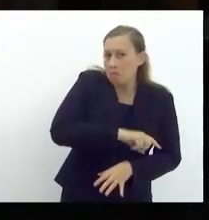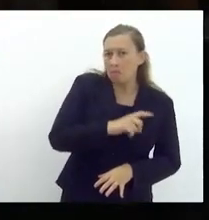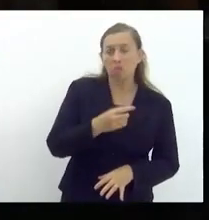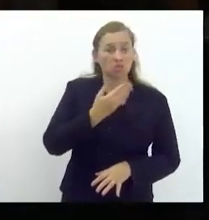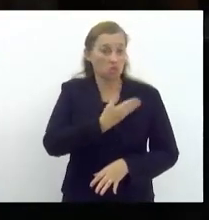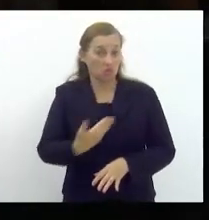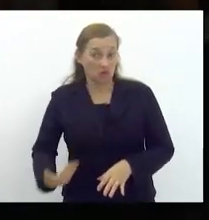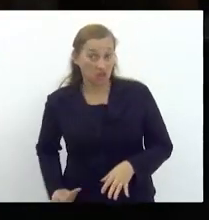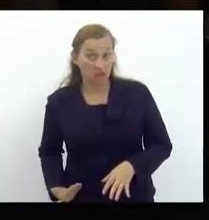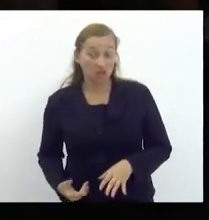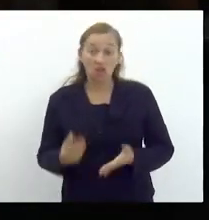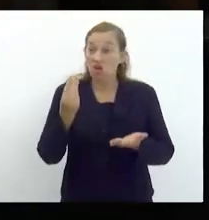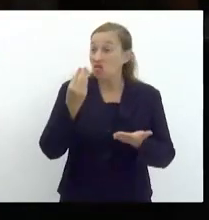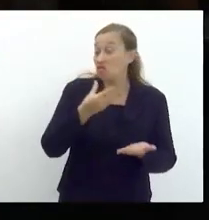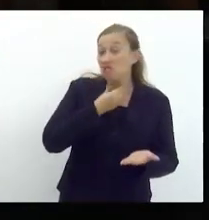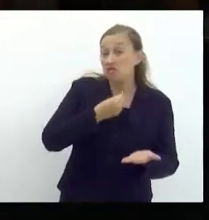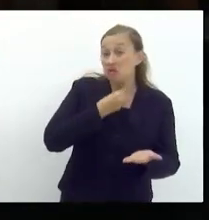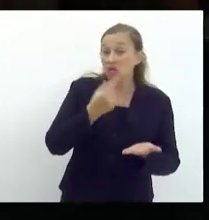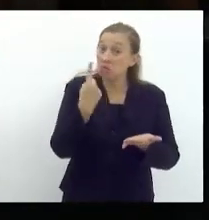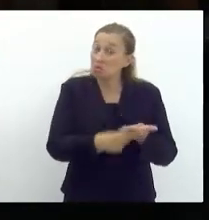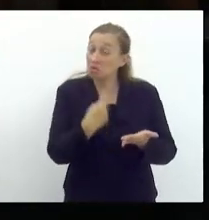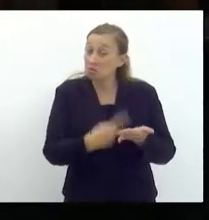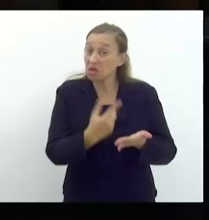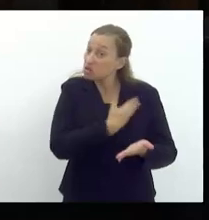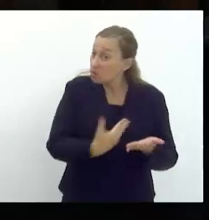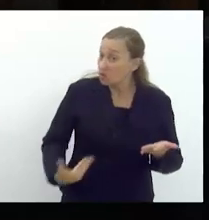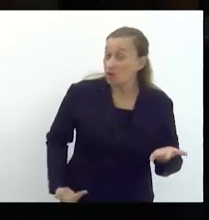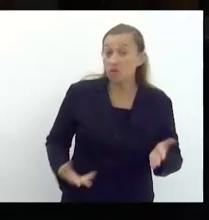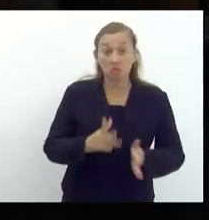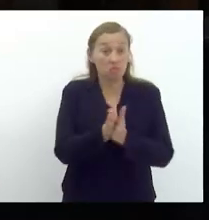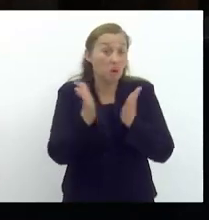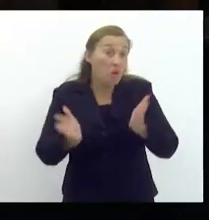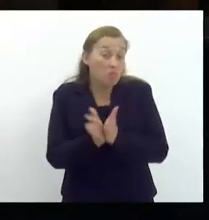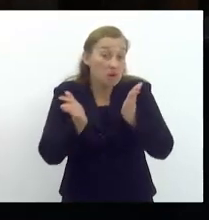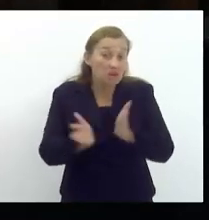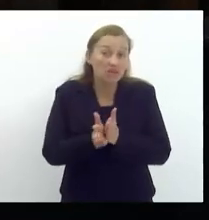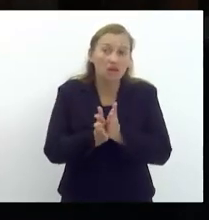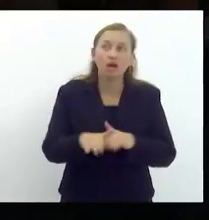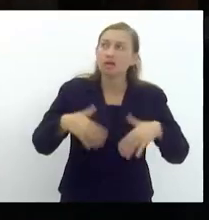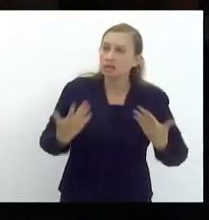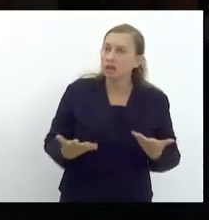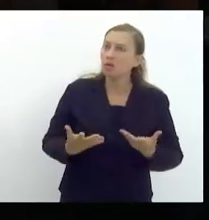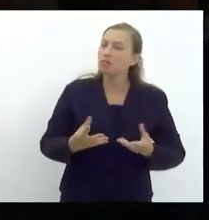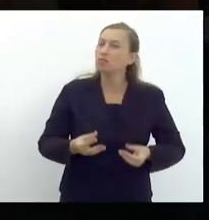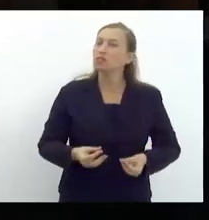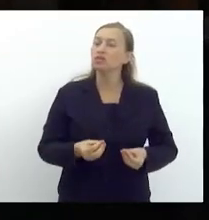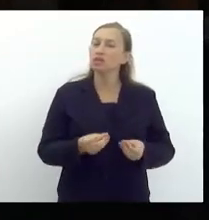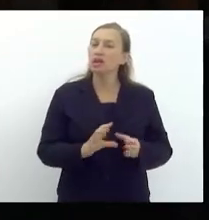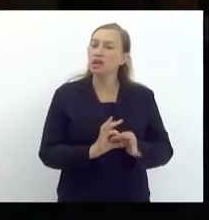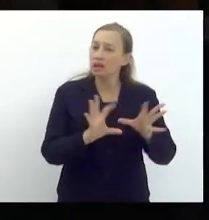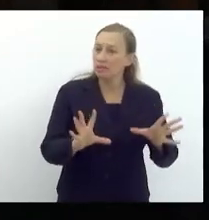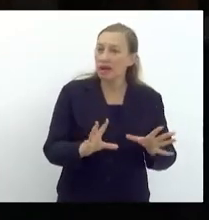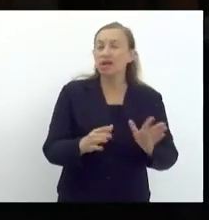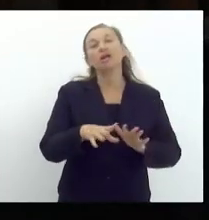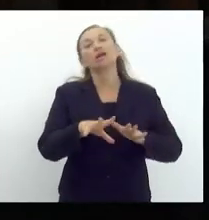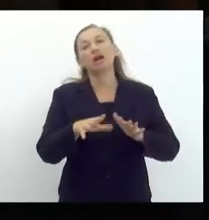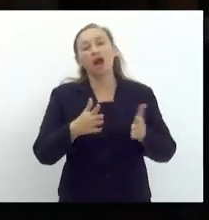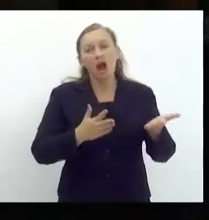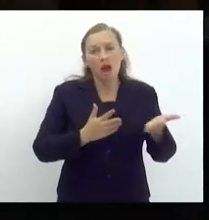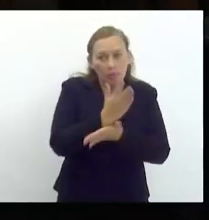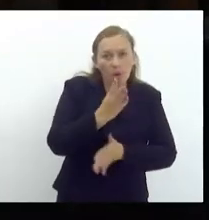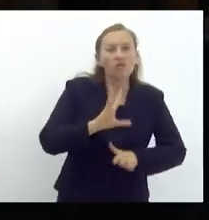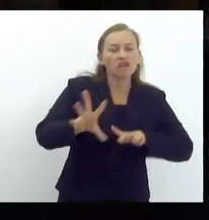é falta de compromisso do governador com a população mais pobre que Garanta que essas emendas sejam aprovadas